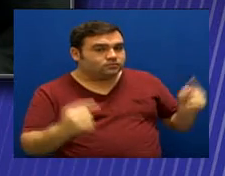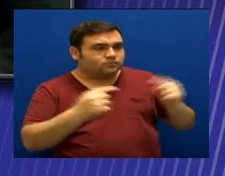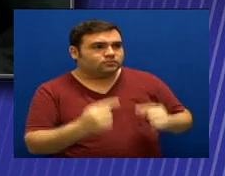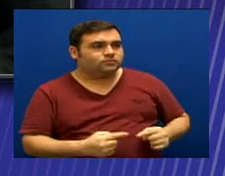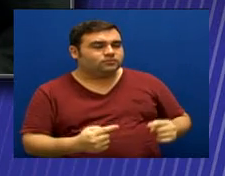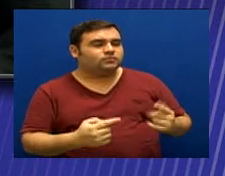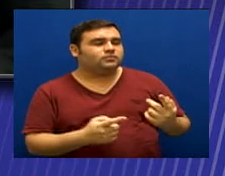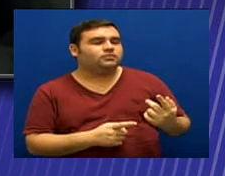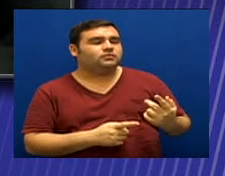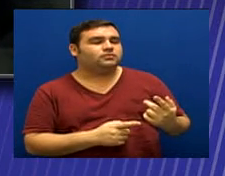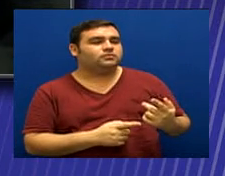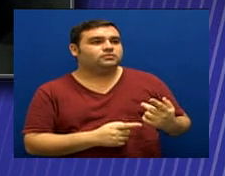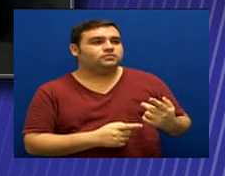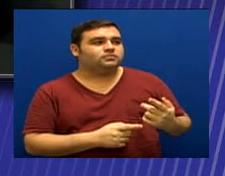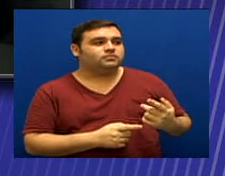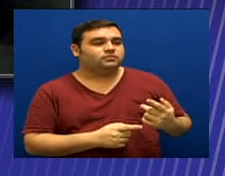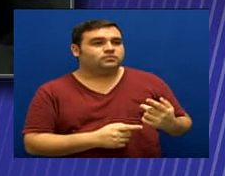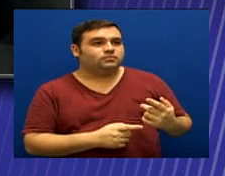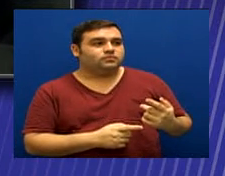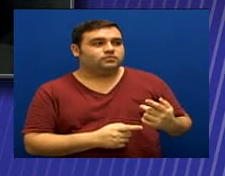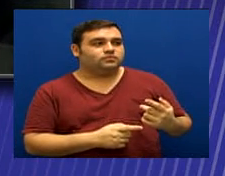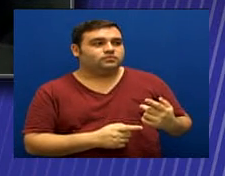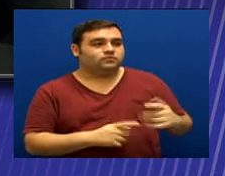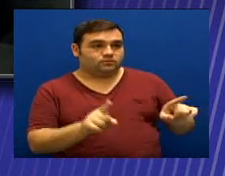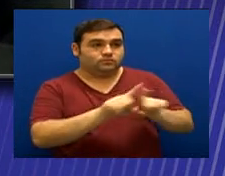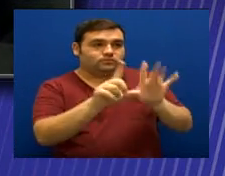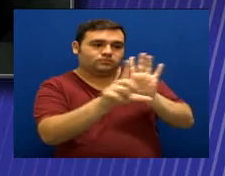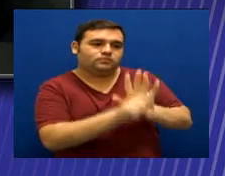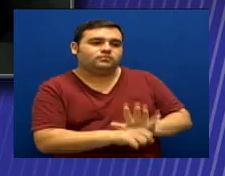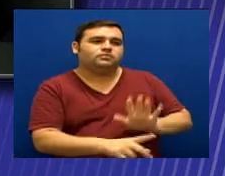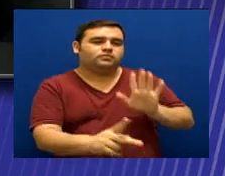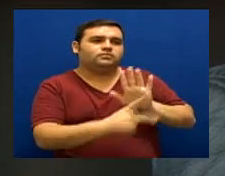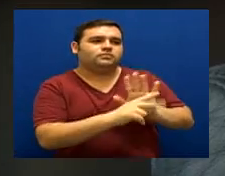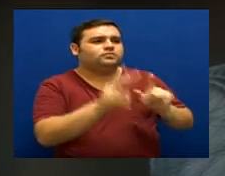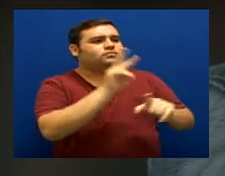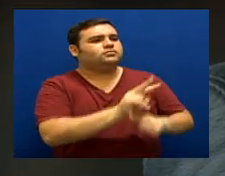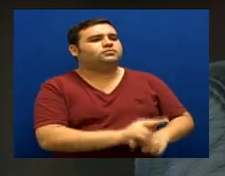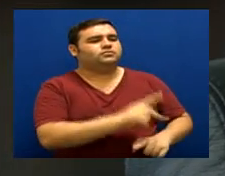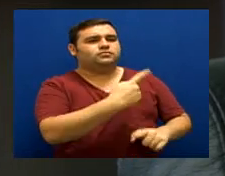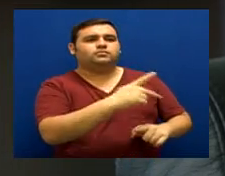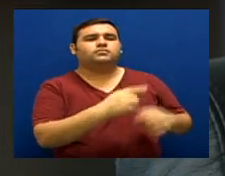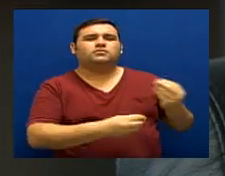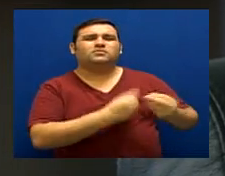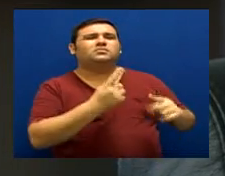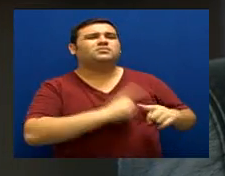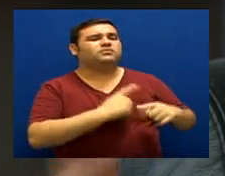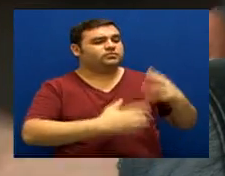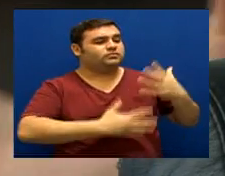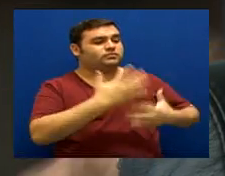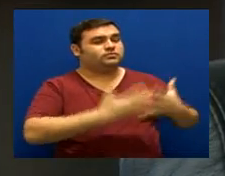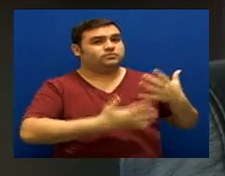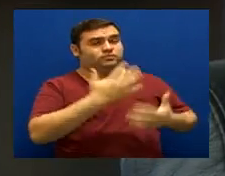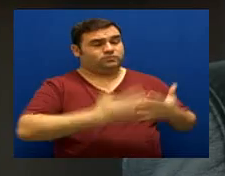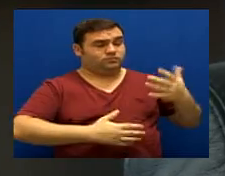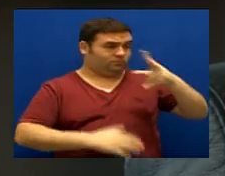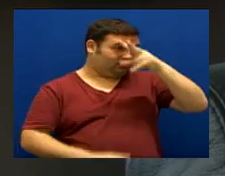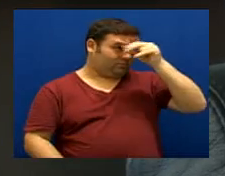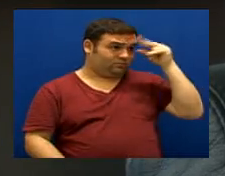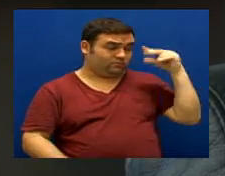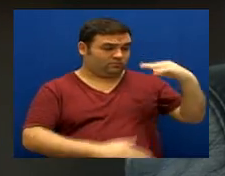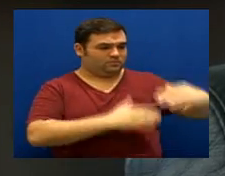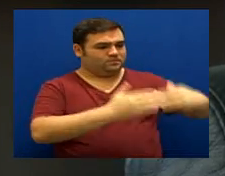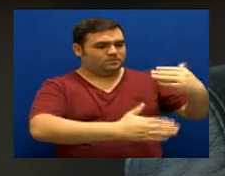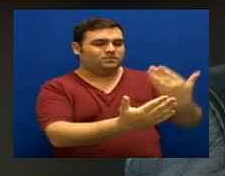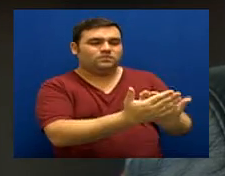questão ea lei de responsabilidade fiscal muitas vezes ela é muito prejudicial ao avanço da no